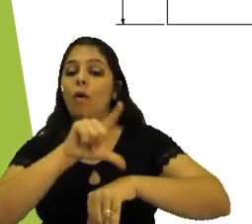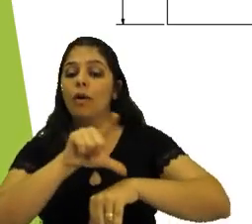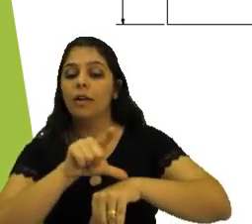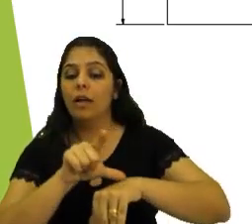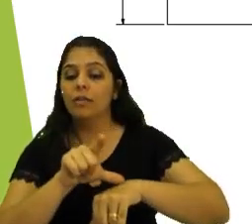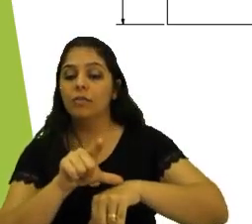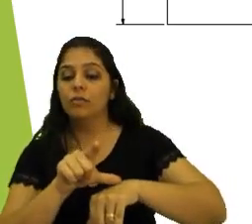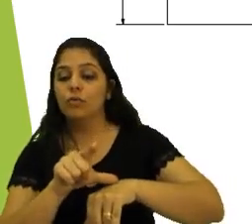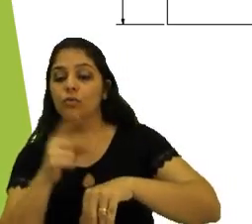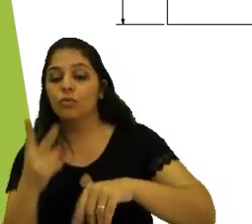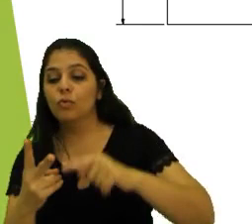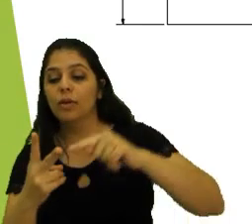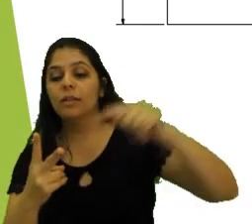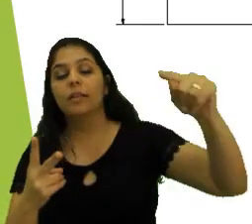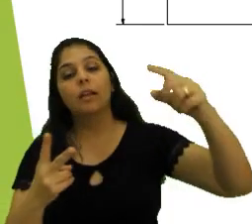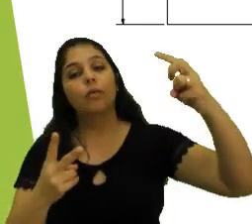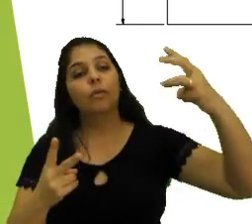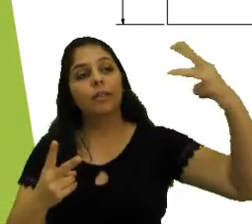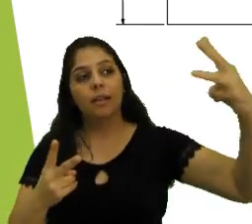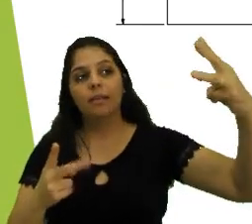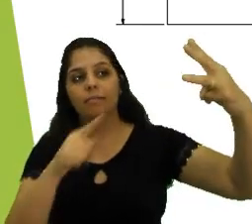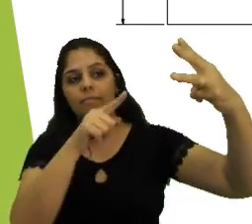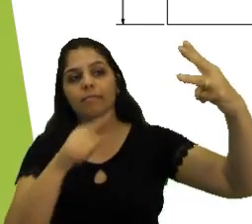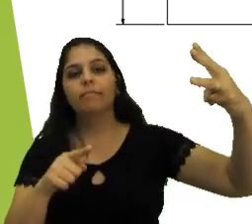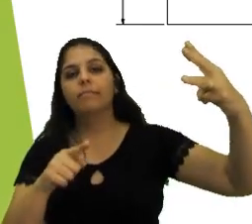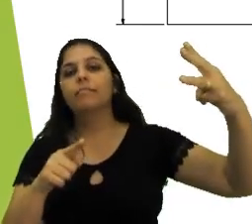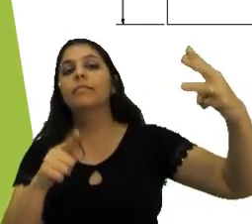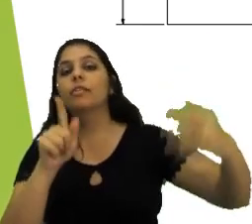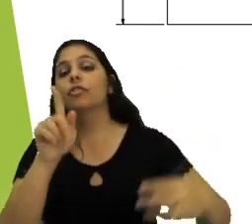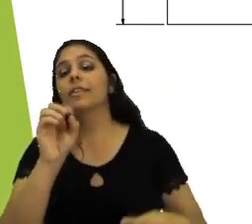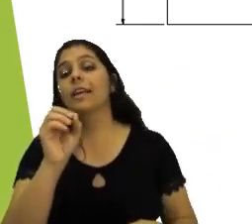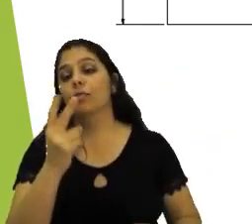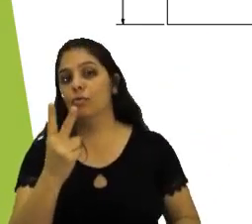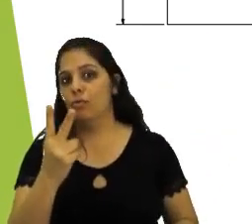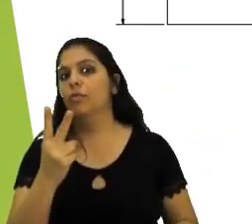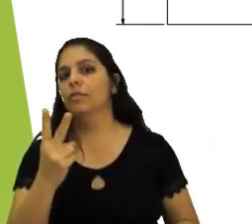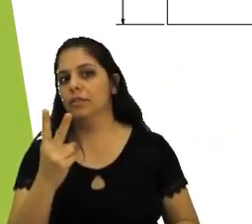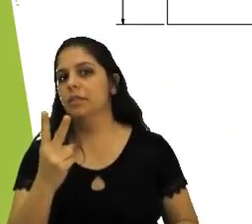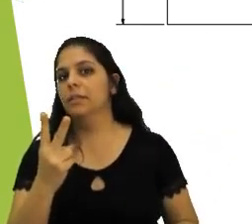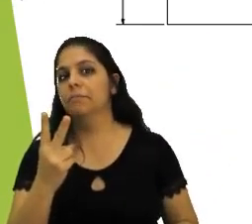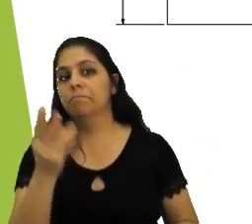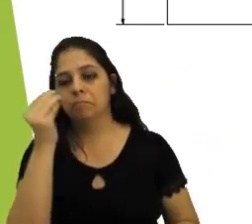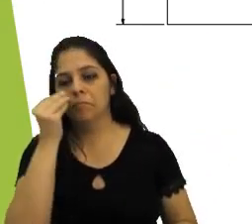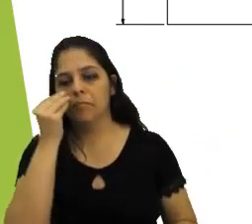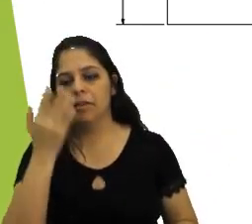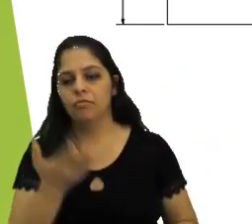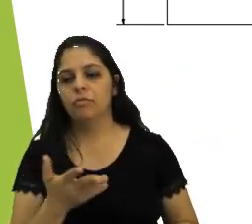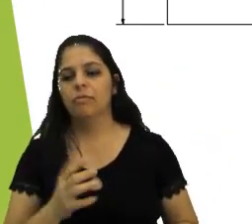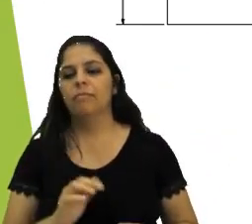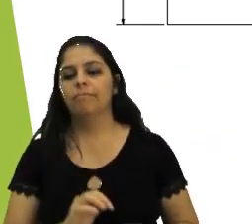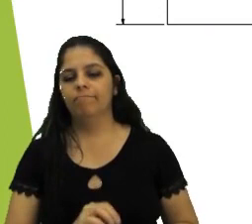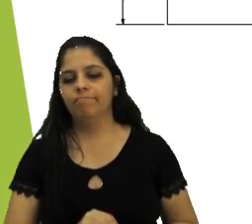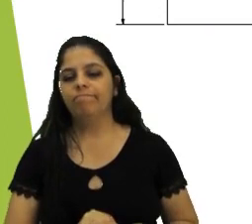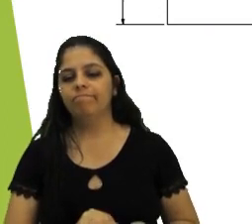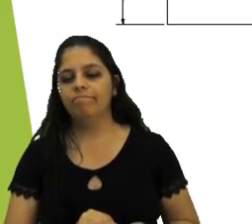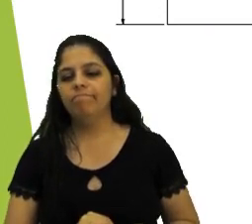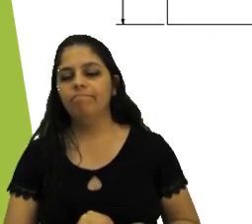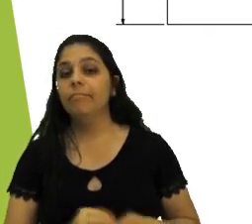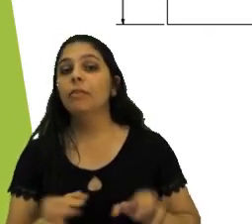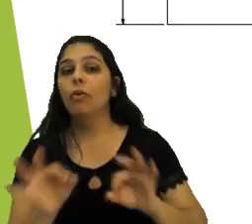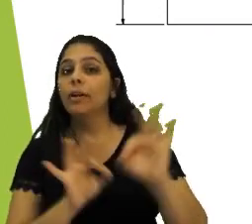3, seria esse ponto aí, o G02, né, pessoal? Então, olha só, a programação